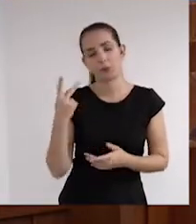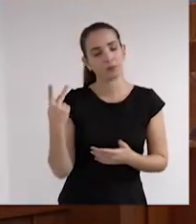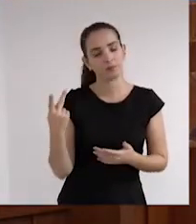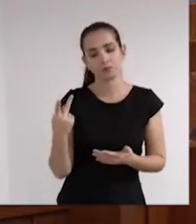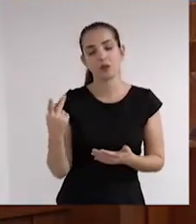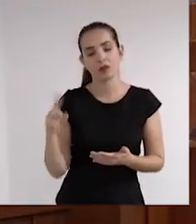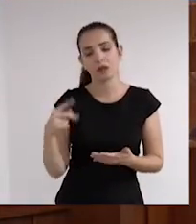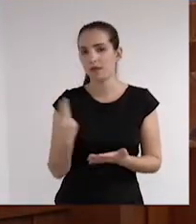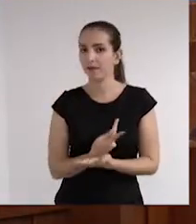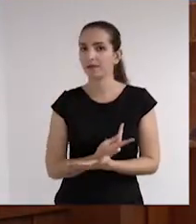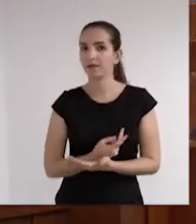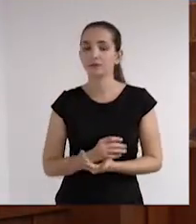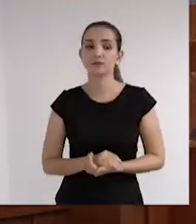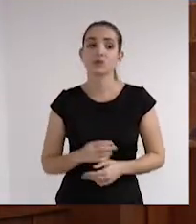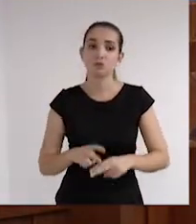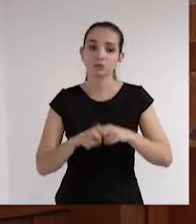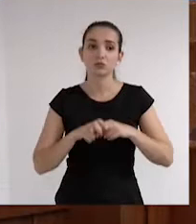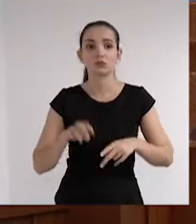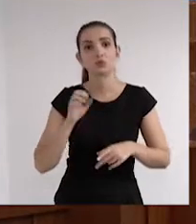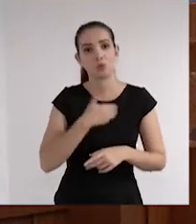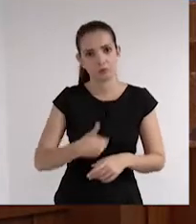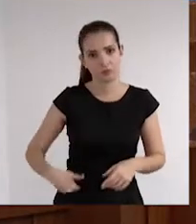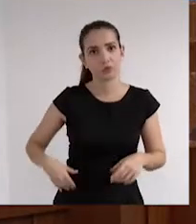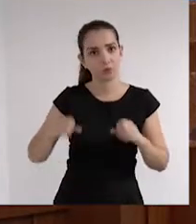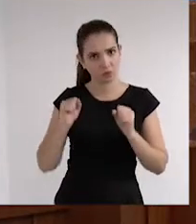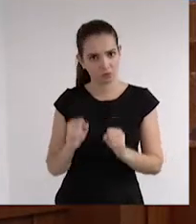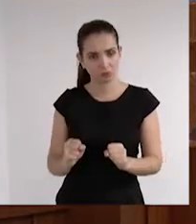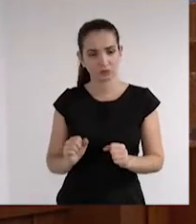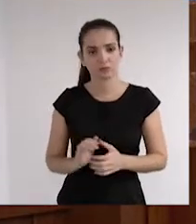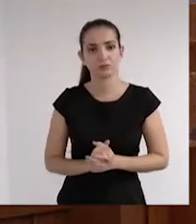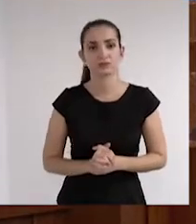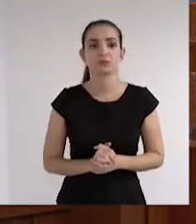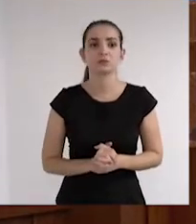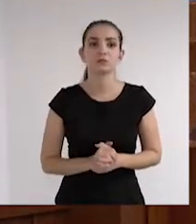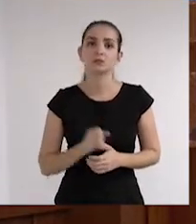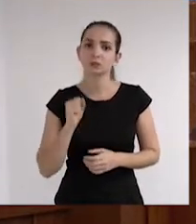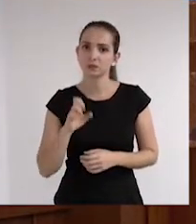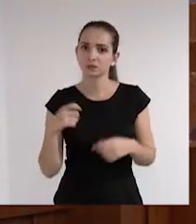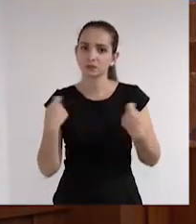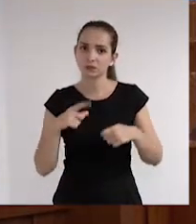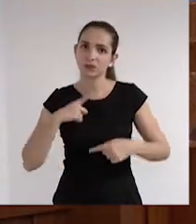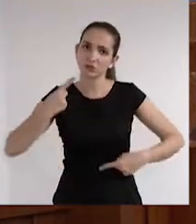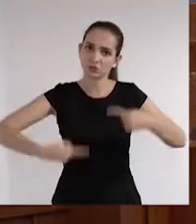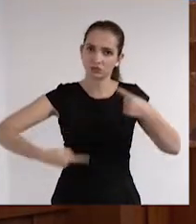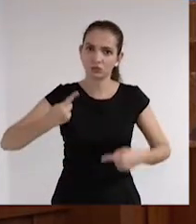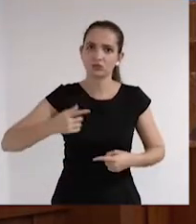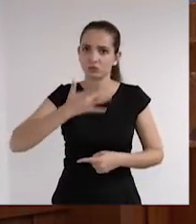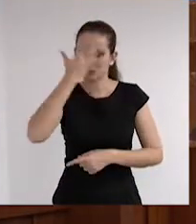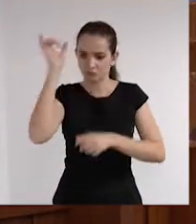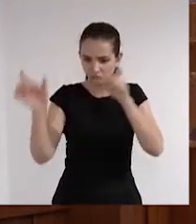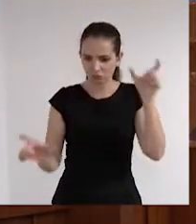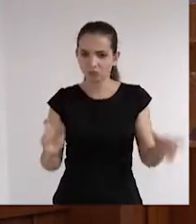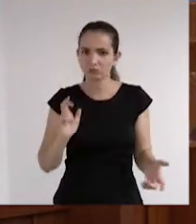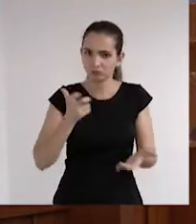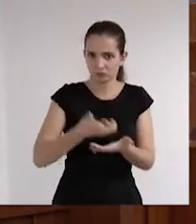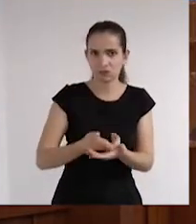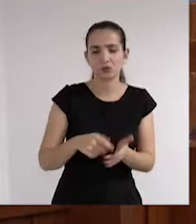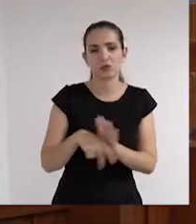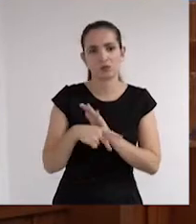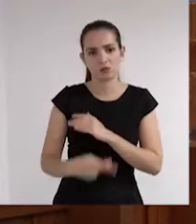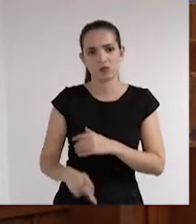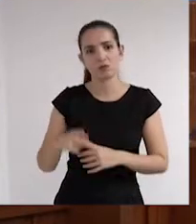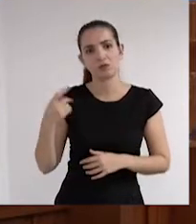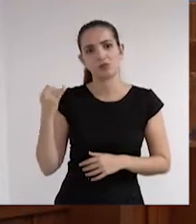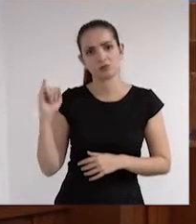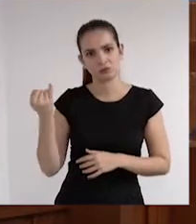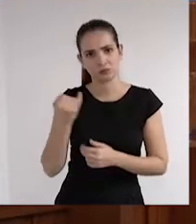correto. Então, para que o Estado possa, pelo menos, se for o caso, discutir com os contribuintes a carga tributária, se ela é